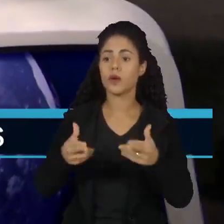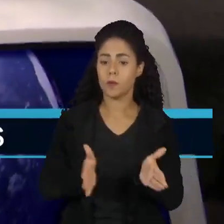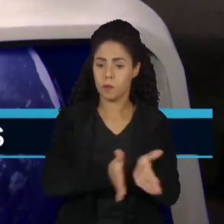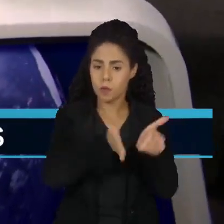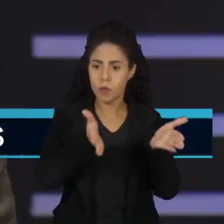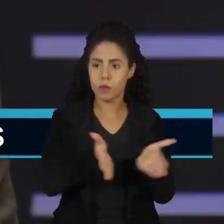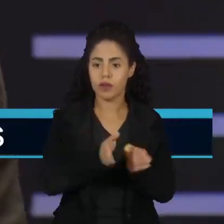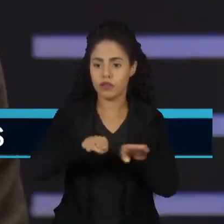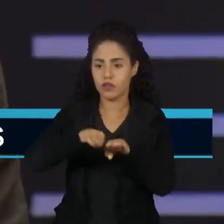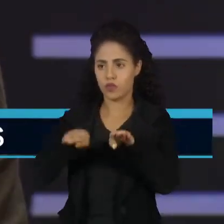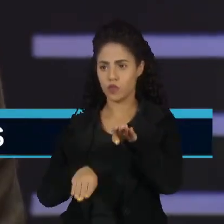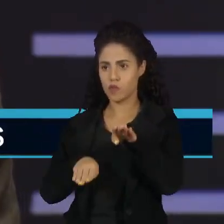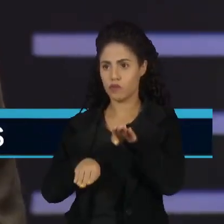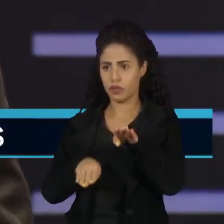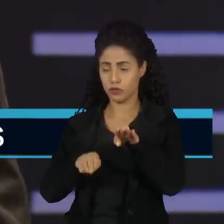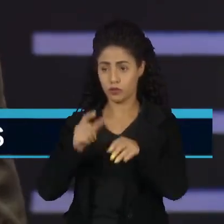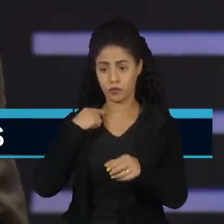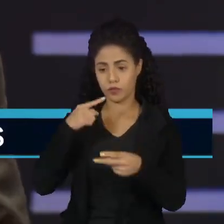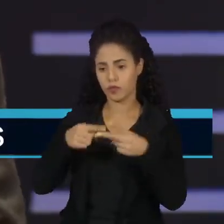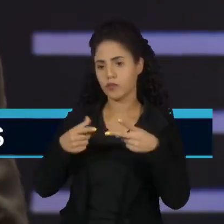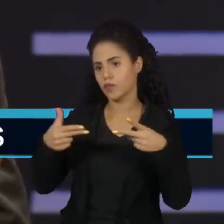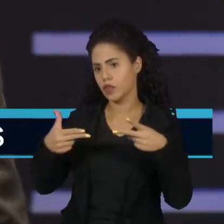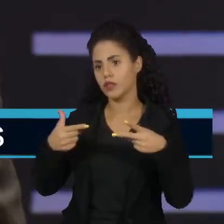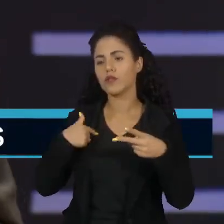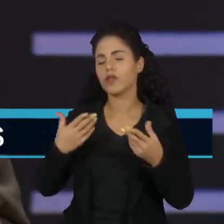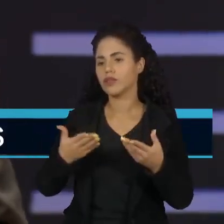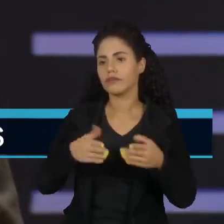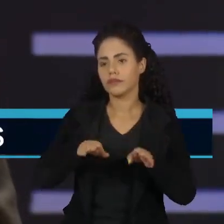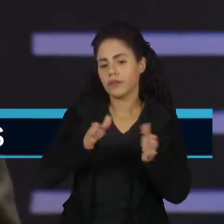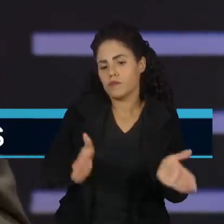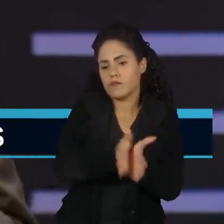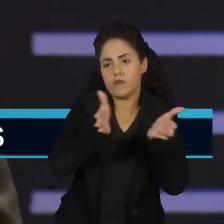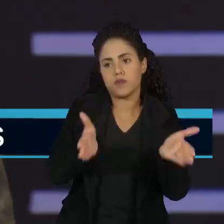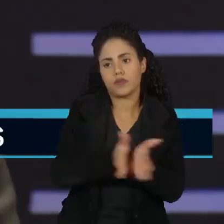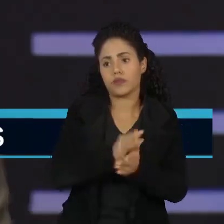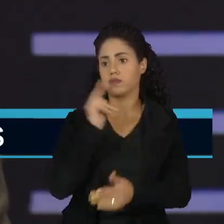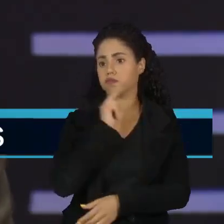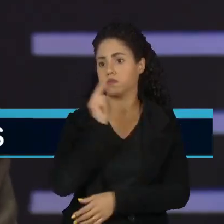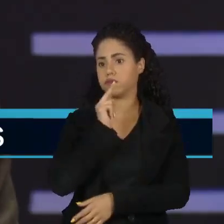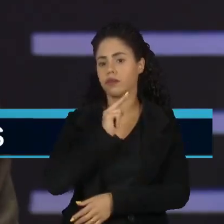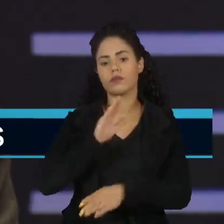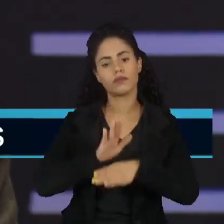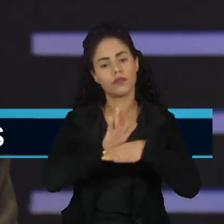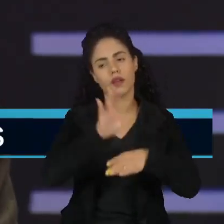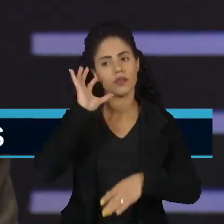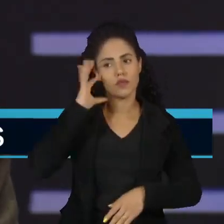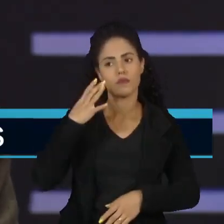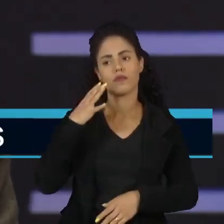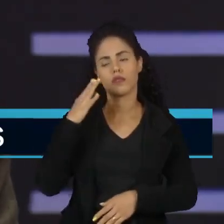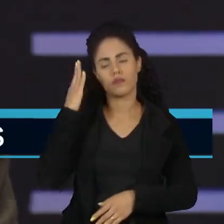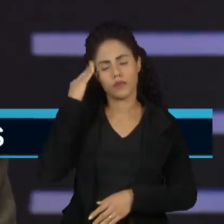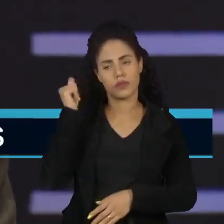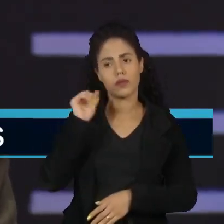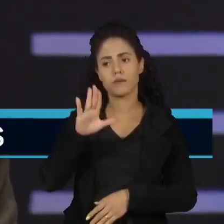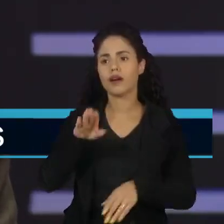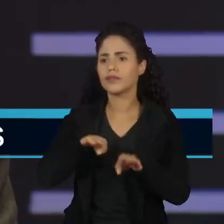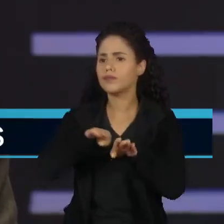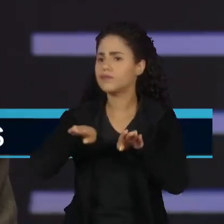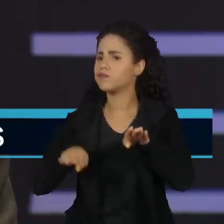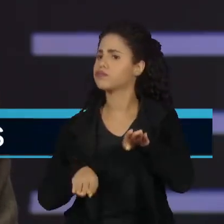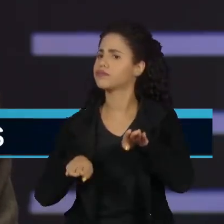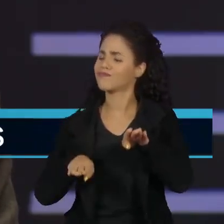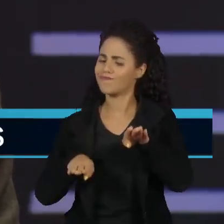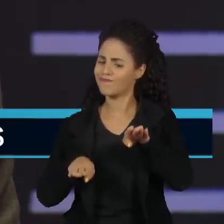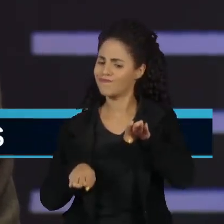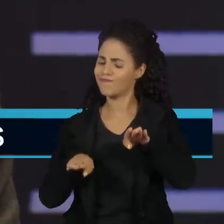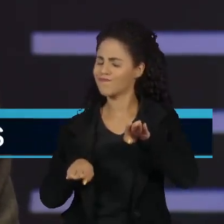desigualdade, né? Obviamente que a pobreza é o mais urgente, não tem a menor dúvida, né? Mas a desigualdade é um